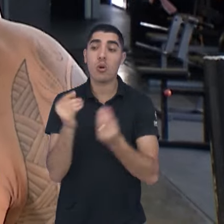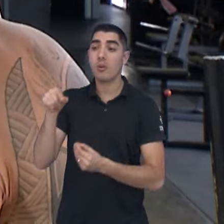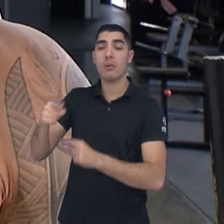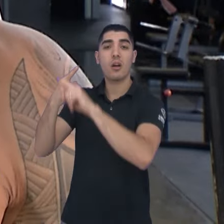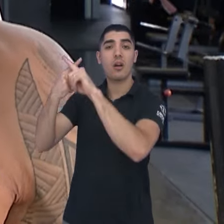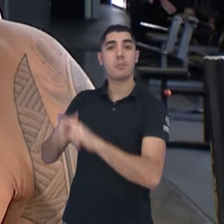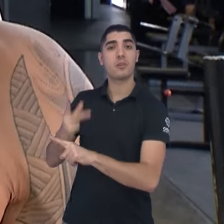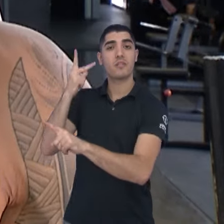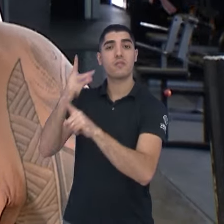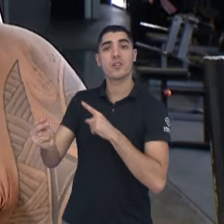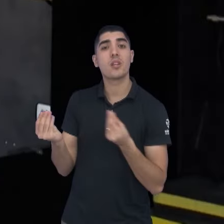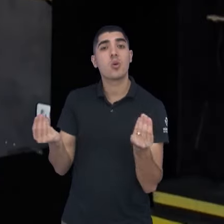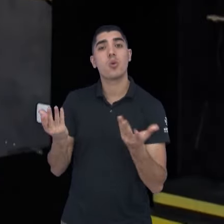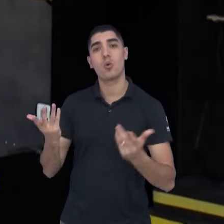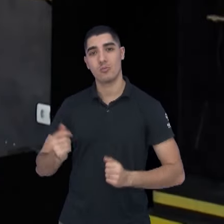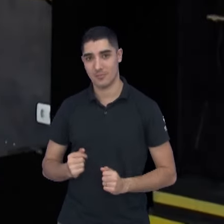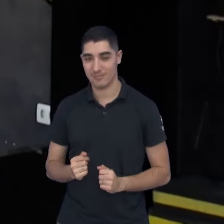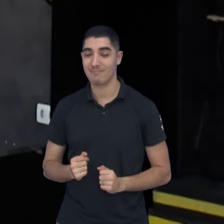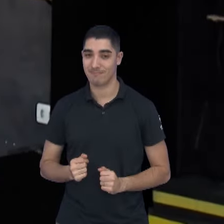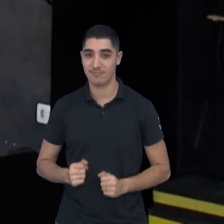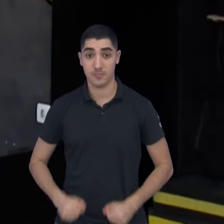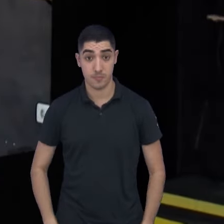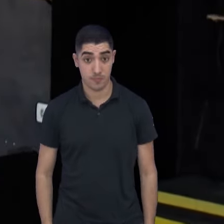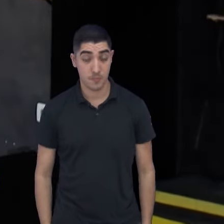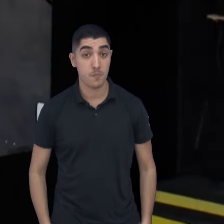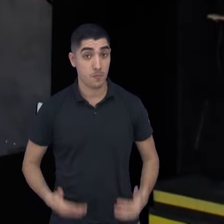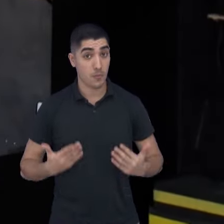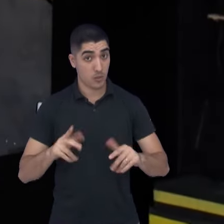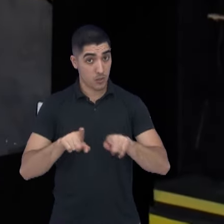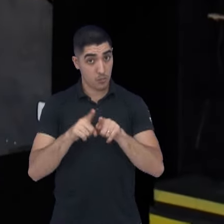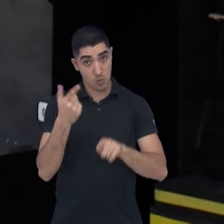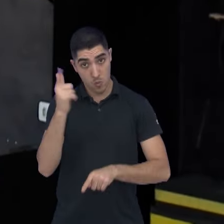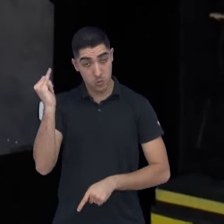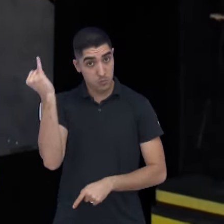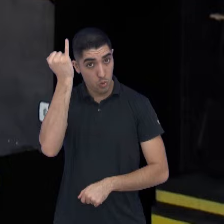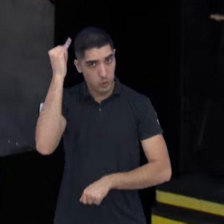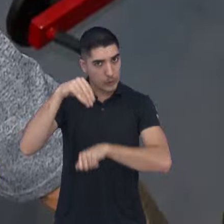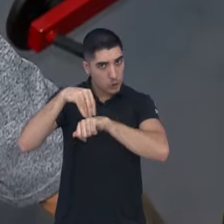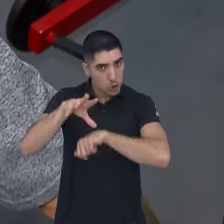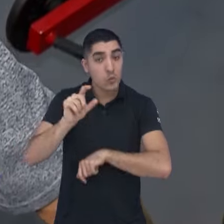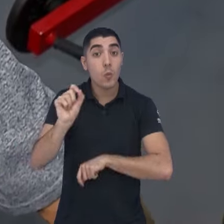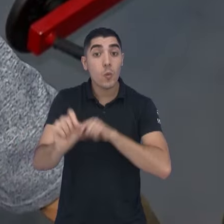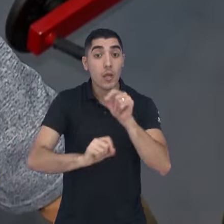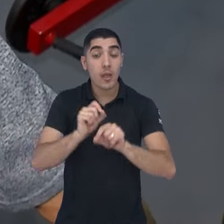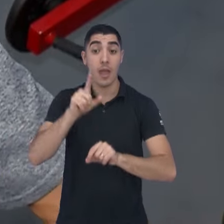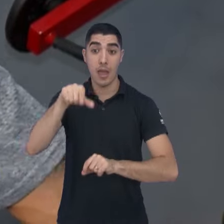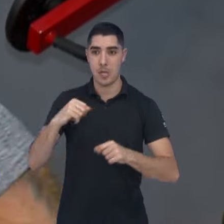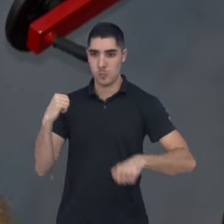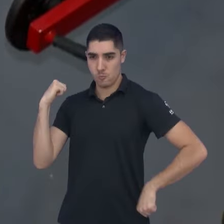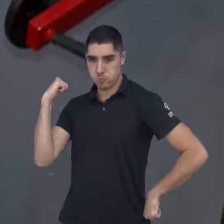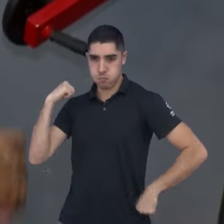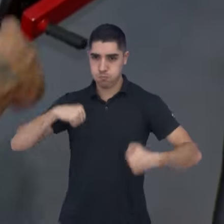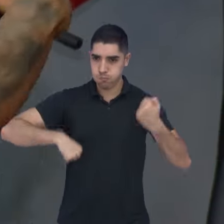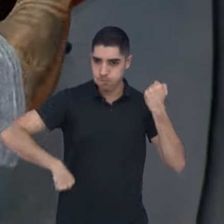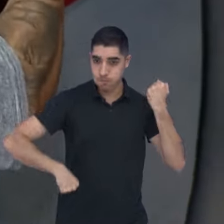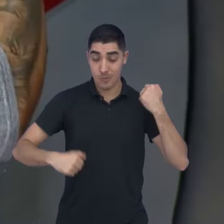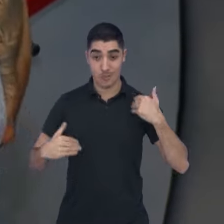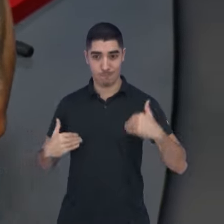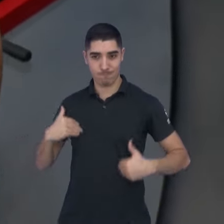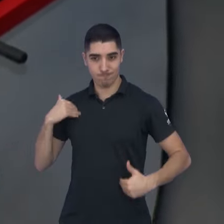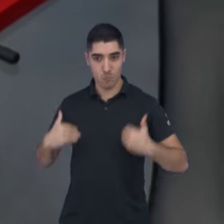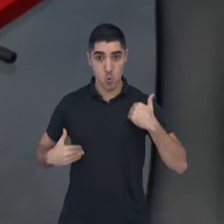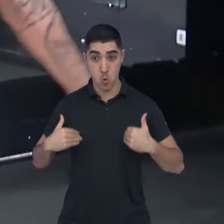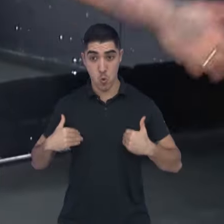vencer de mim mesmo, entendeu? Outro ponto muito importante são as poses. Afinal, são elas que são avaliadas